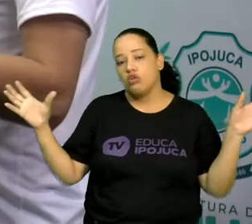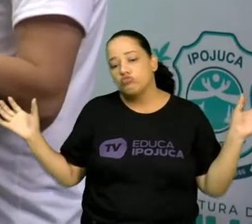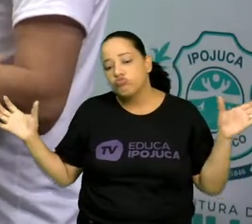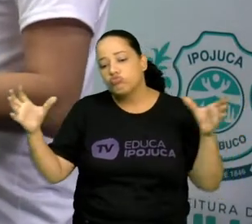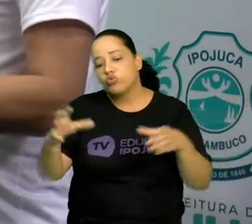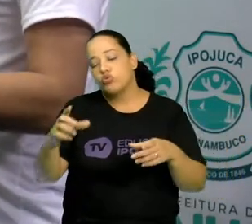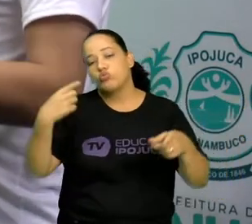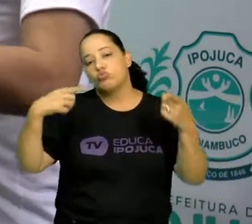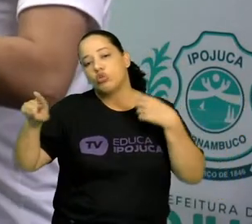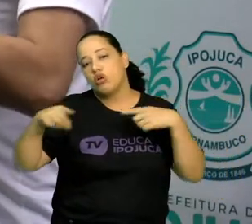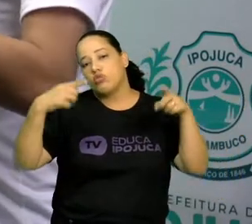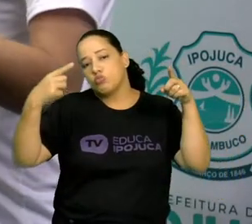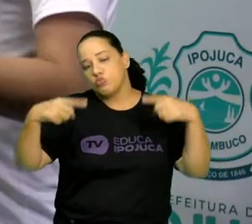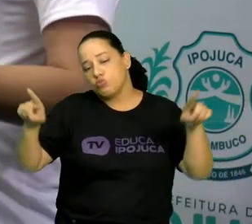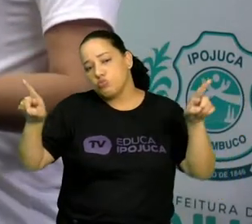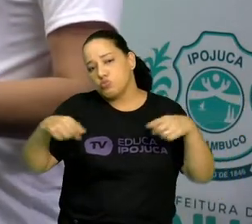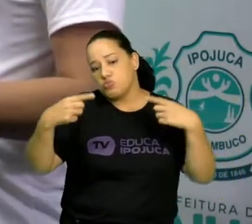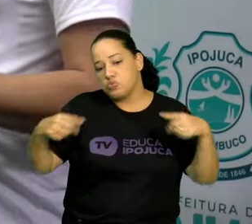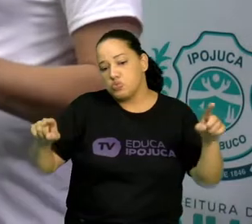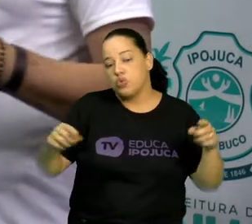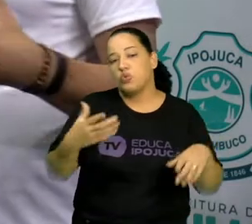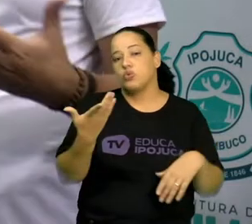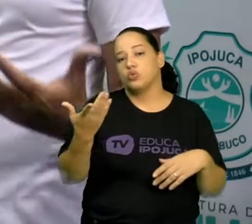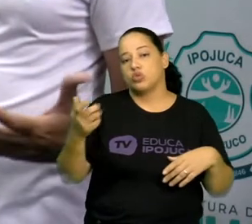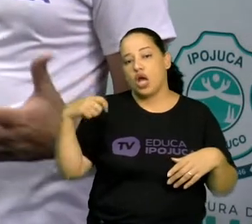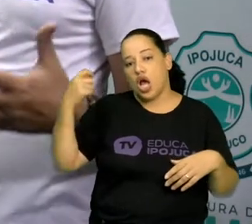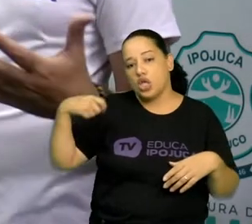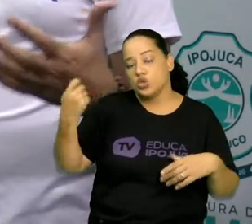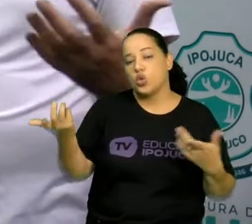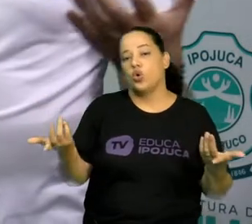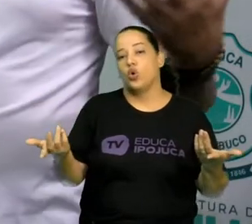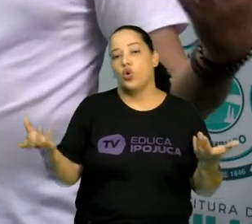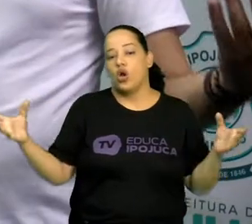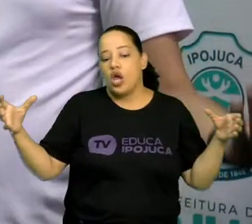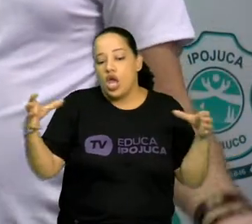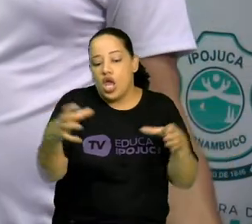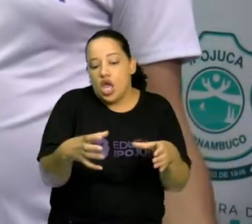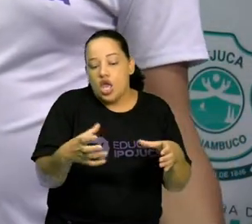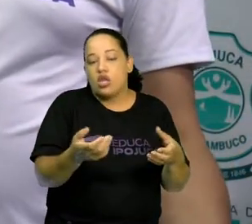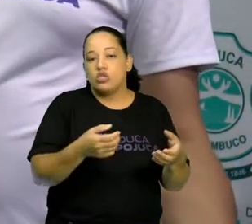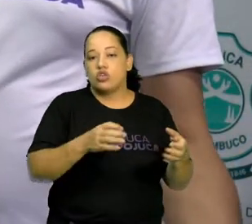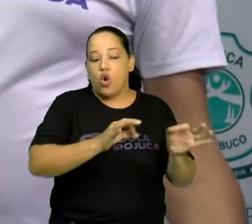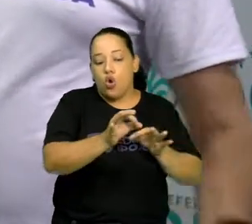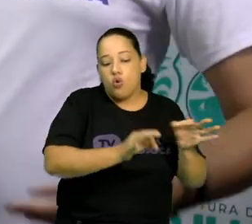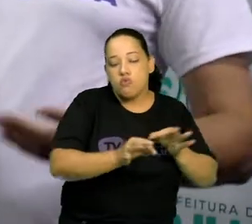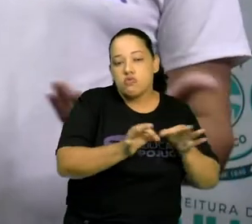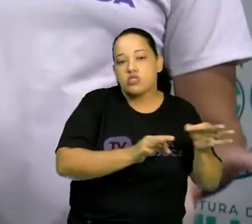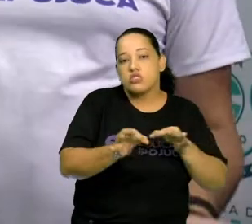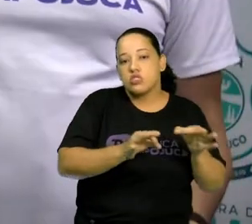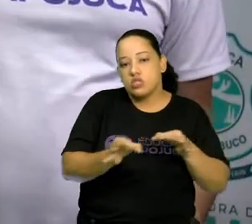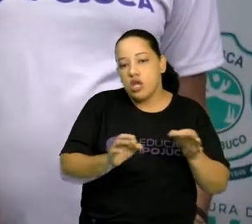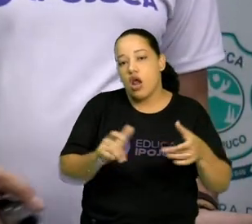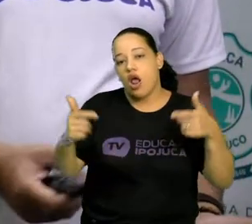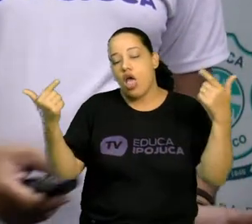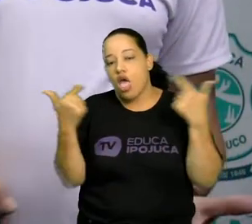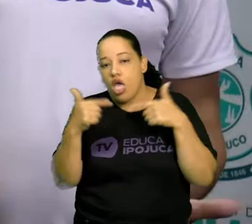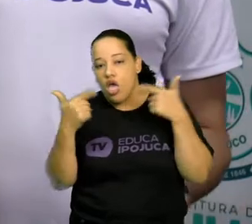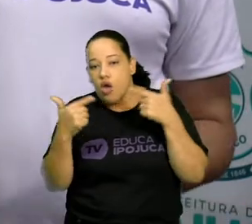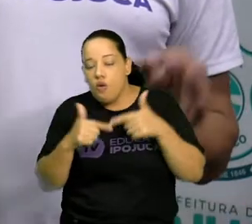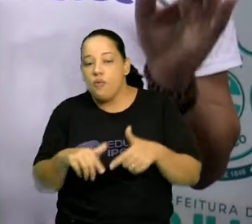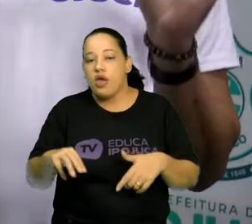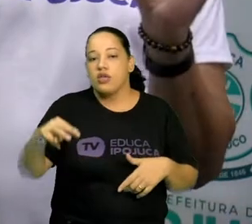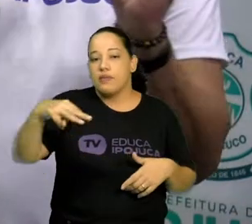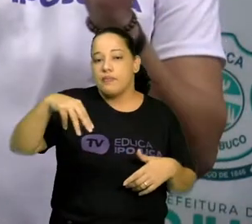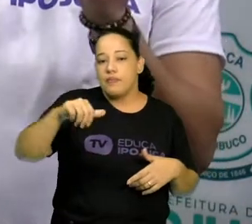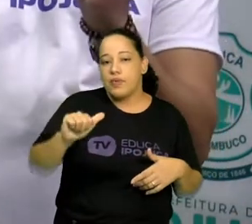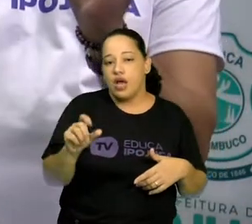produzir espetáculos batizados de comédias madrigais. E aí surge a ópera. A ópera